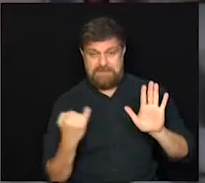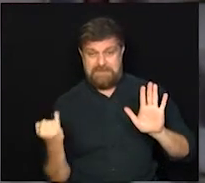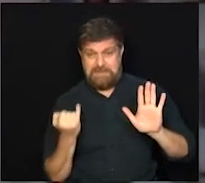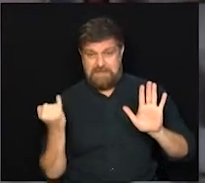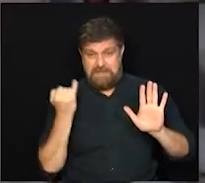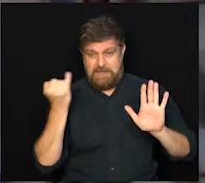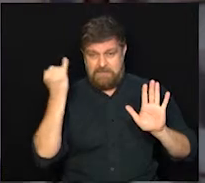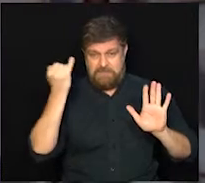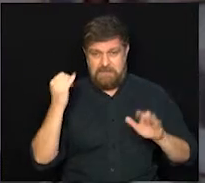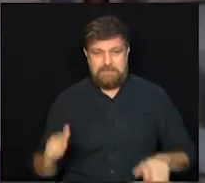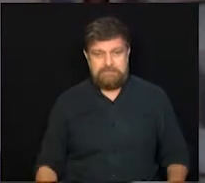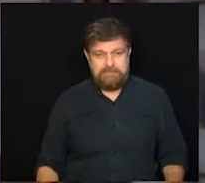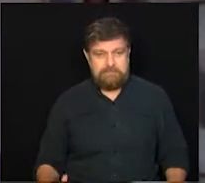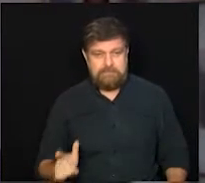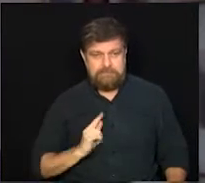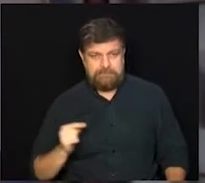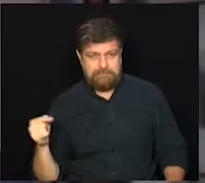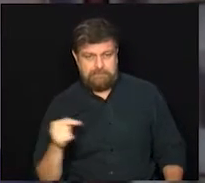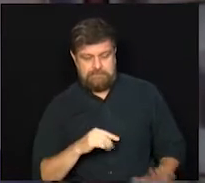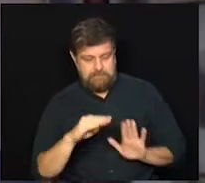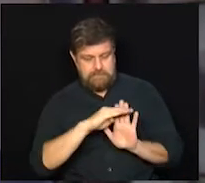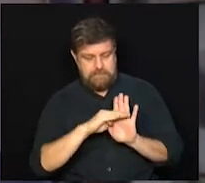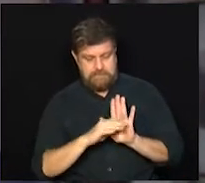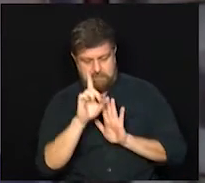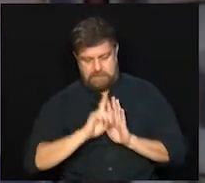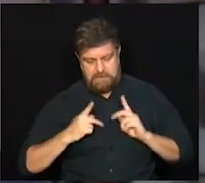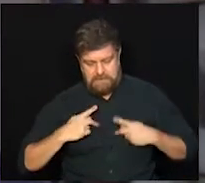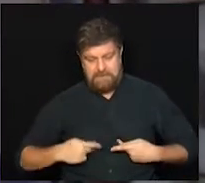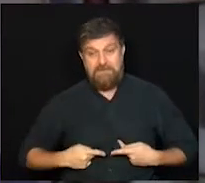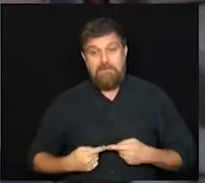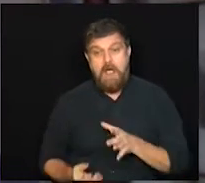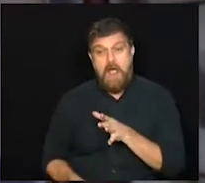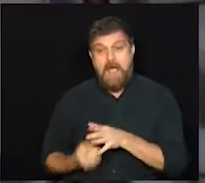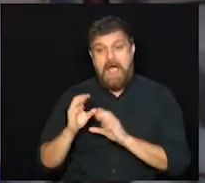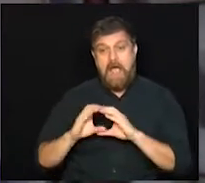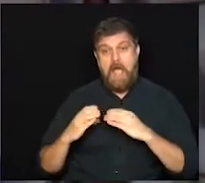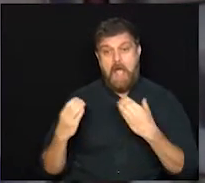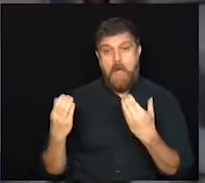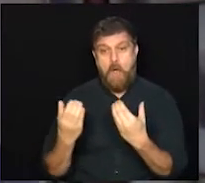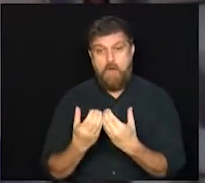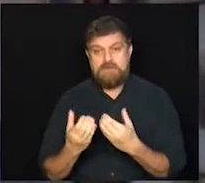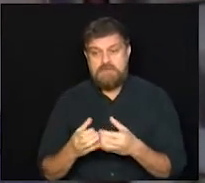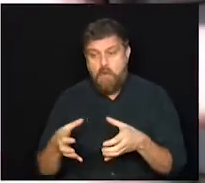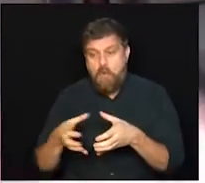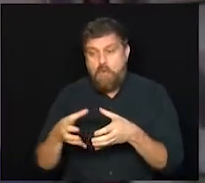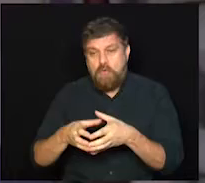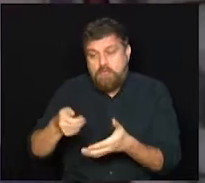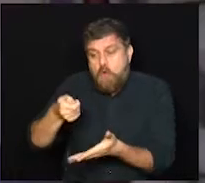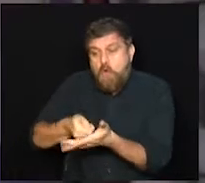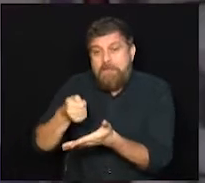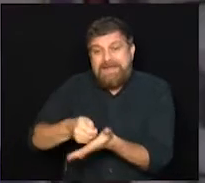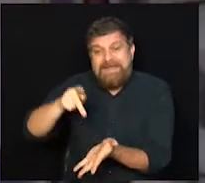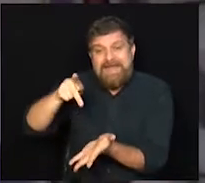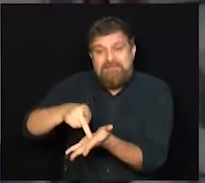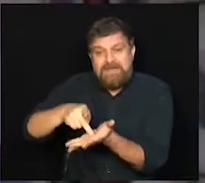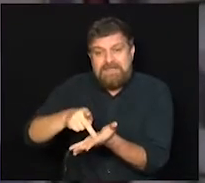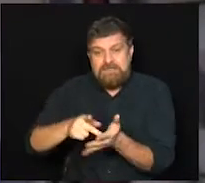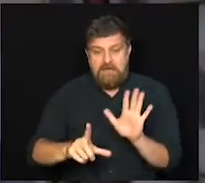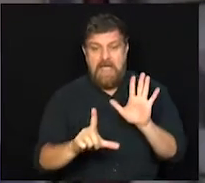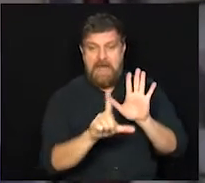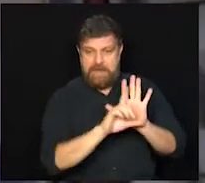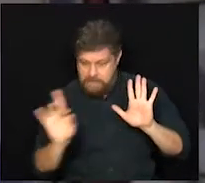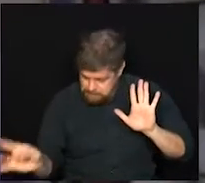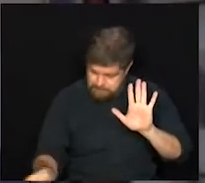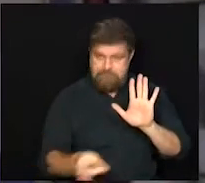foi tirado, né, no PNDH 3 foi a construção da Comissão Nacional da Verdade. foi aprovado em lei. Outro